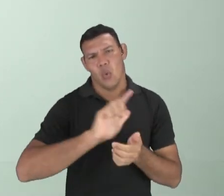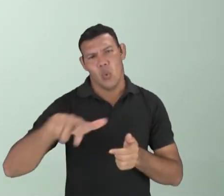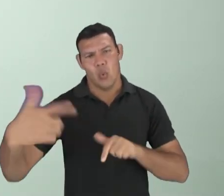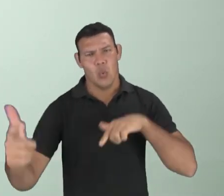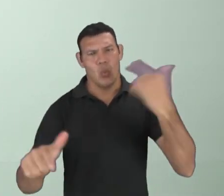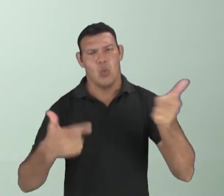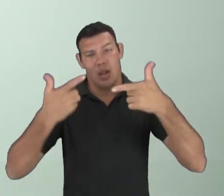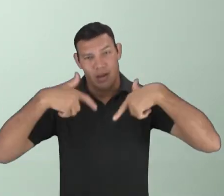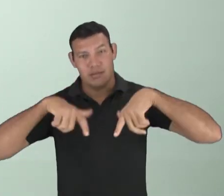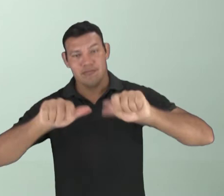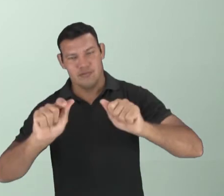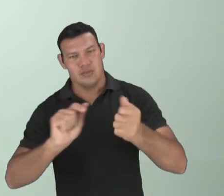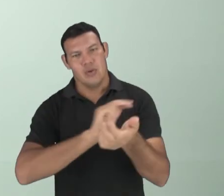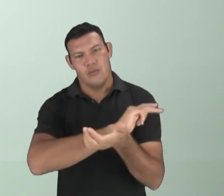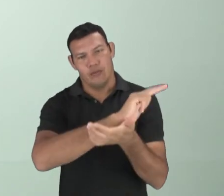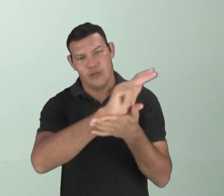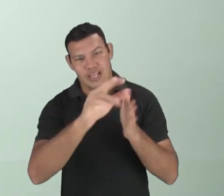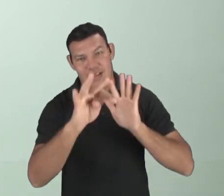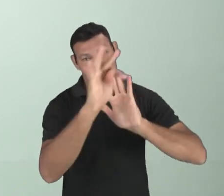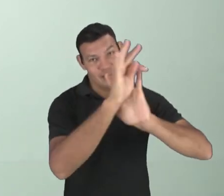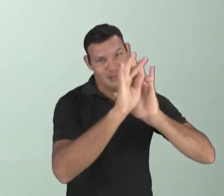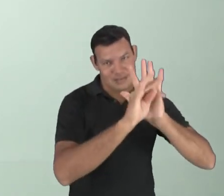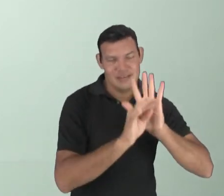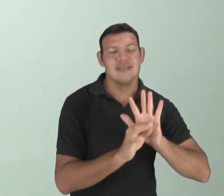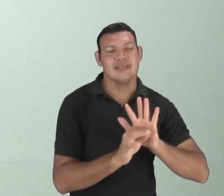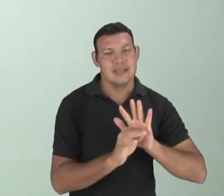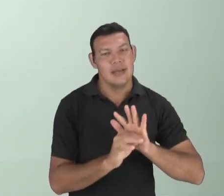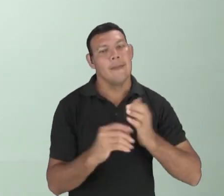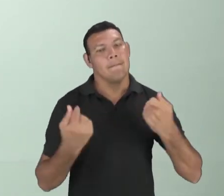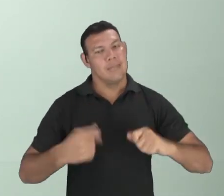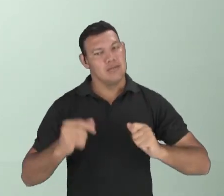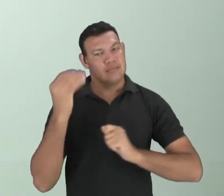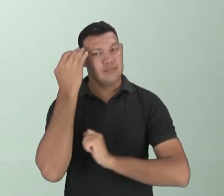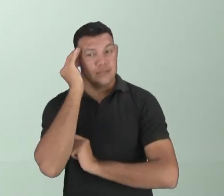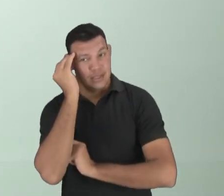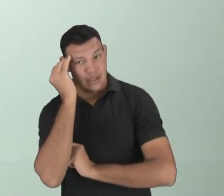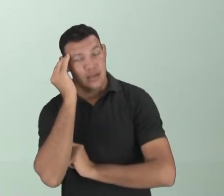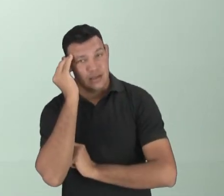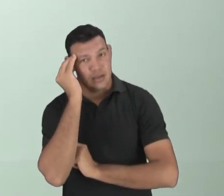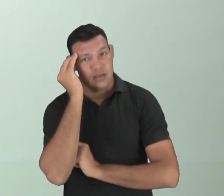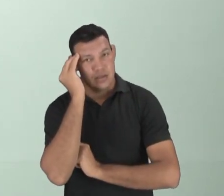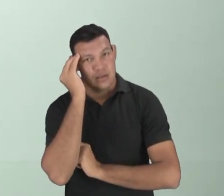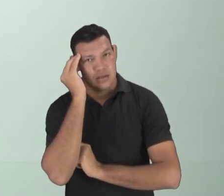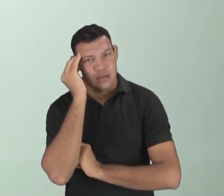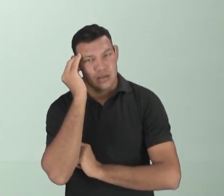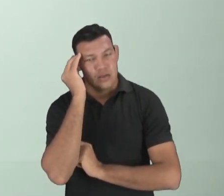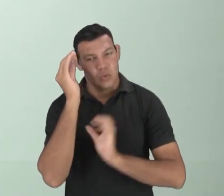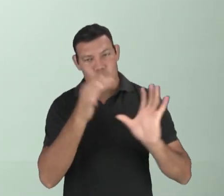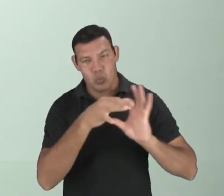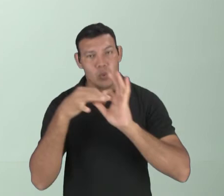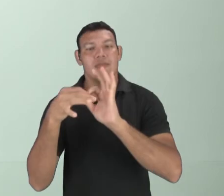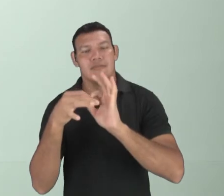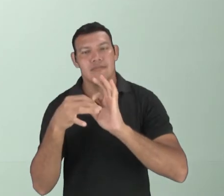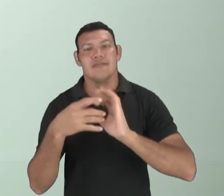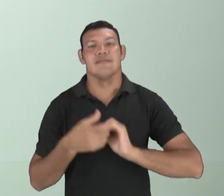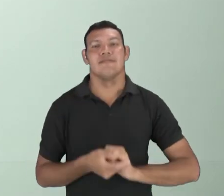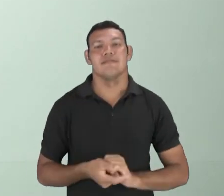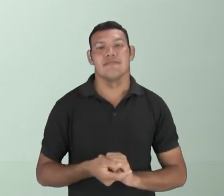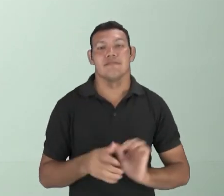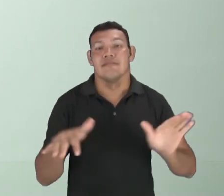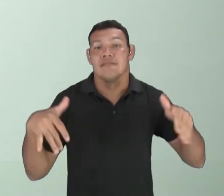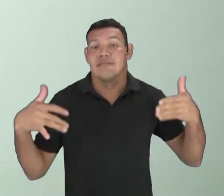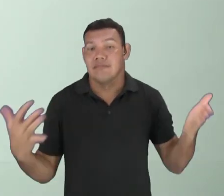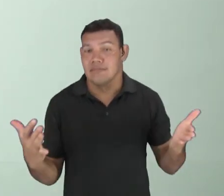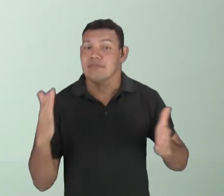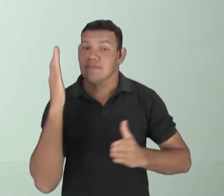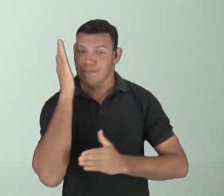outra linguagem a partir de textos variados compreende que você tenha uma leitura de mundo anterior a essa leitura que você